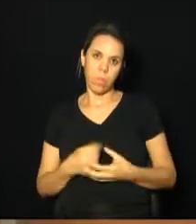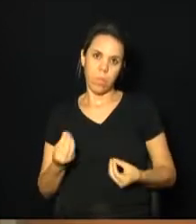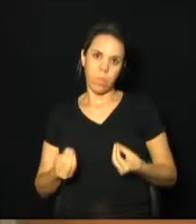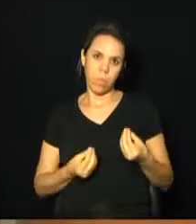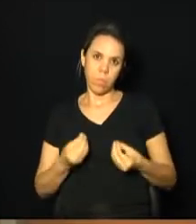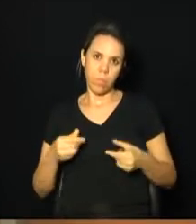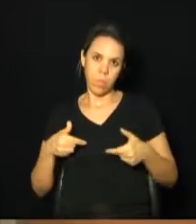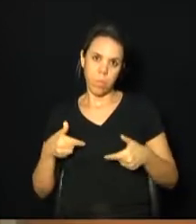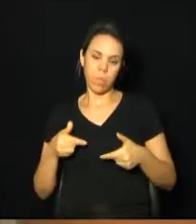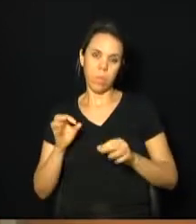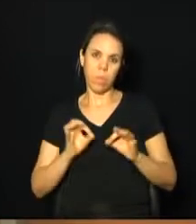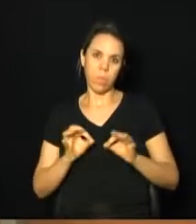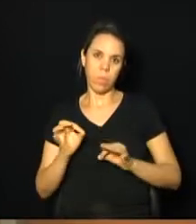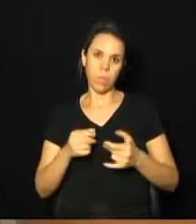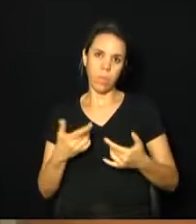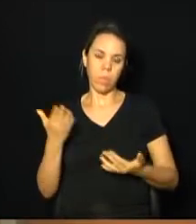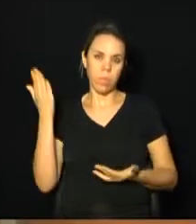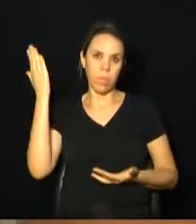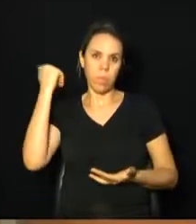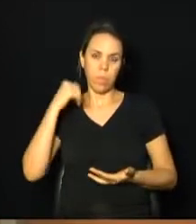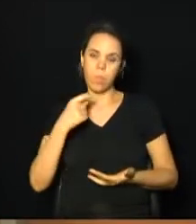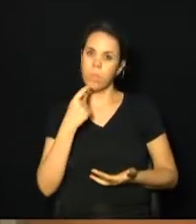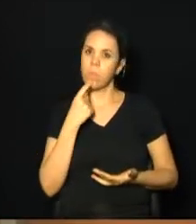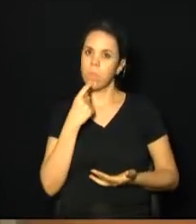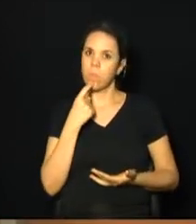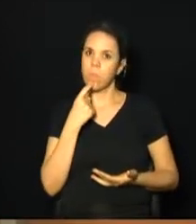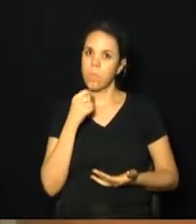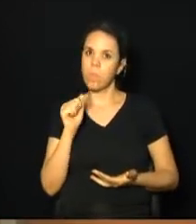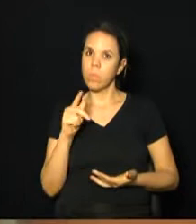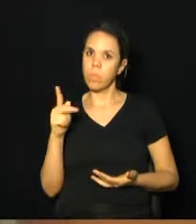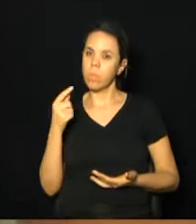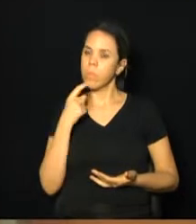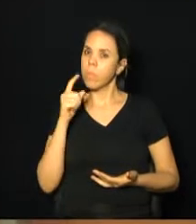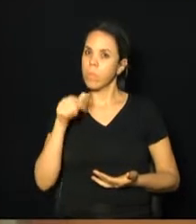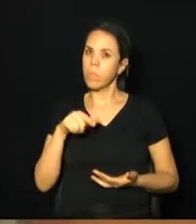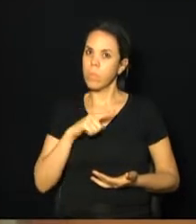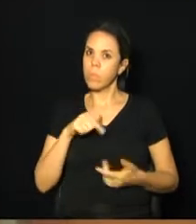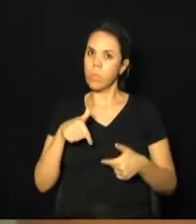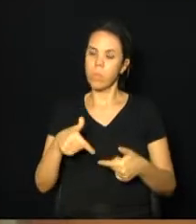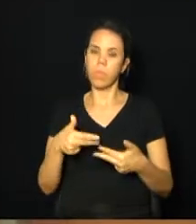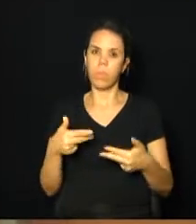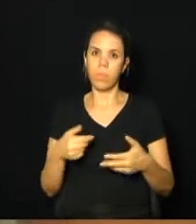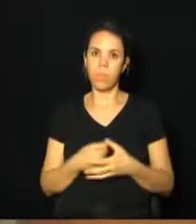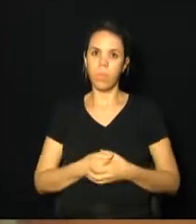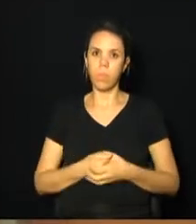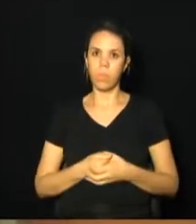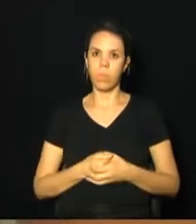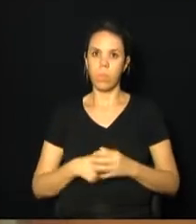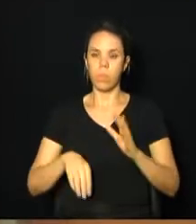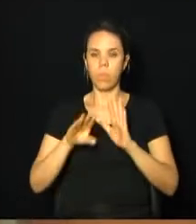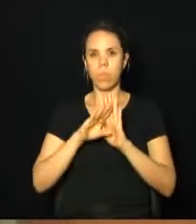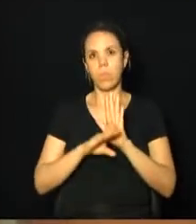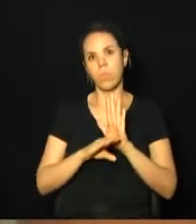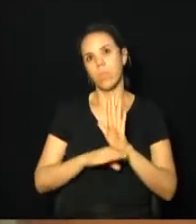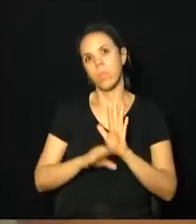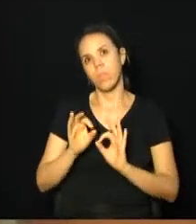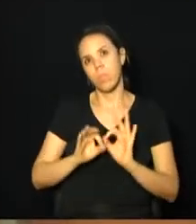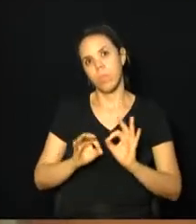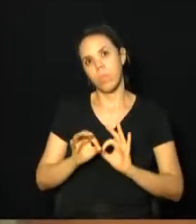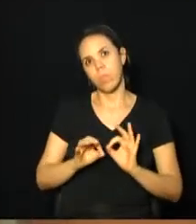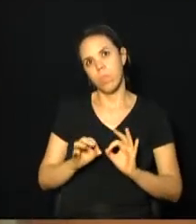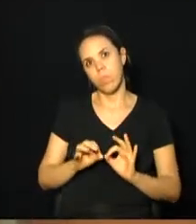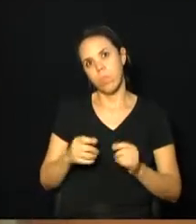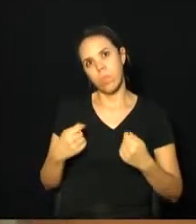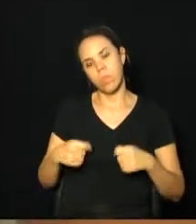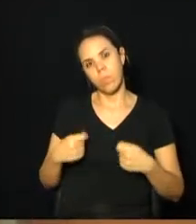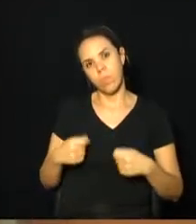as ações do plano de manejo. A gente sabe que a APA de Campinas ela tem ações, né? Os programas do plano de manejo que